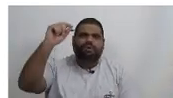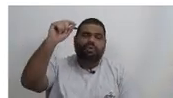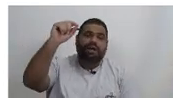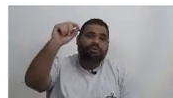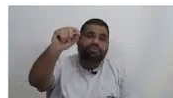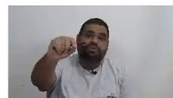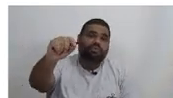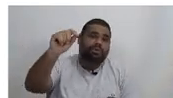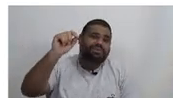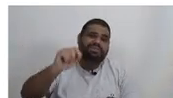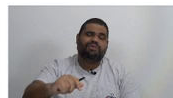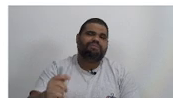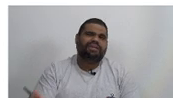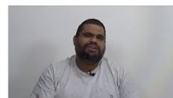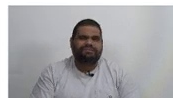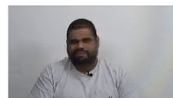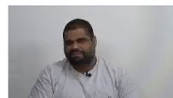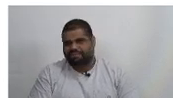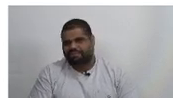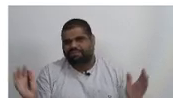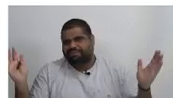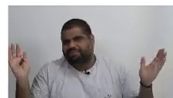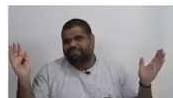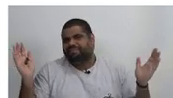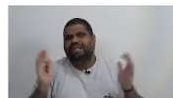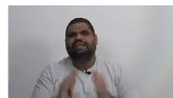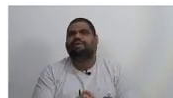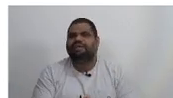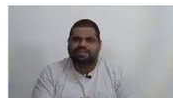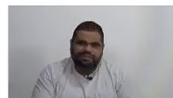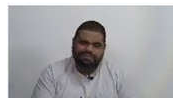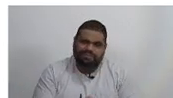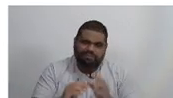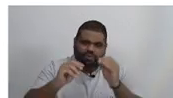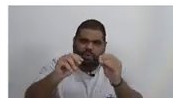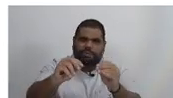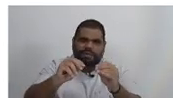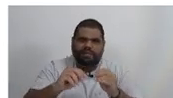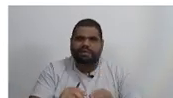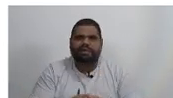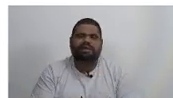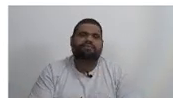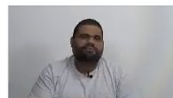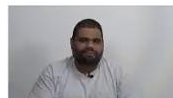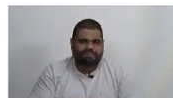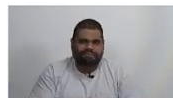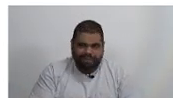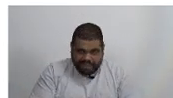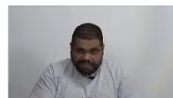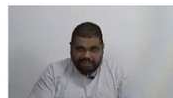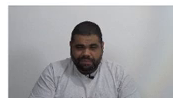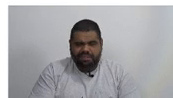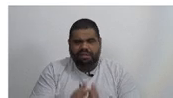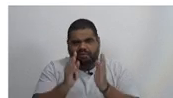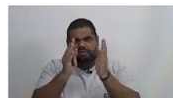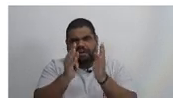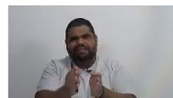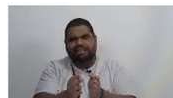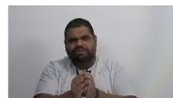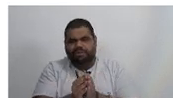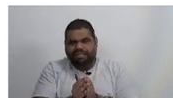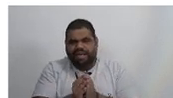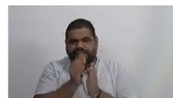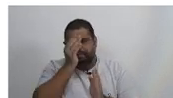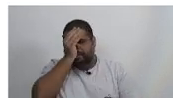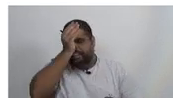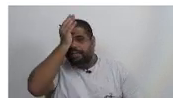porque é só colocar o seu nome e seu e-mail, nada mais, nome e e-mail, beleza? Então faz